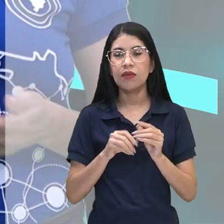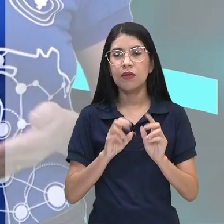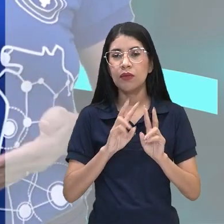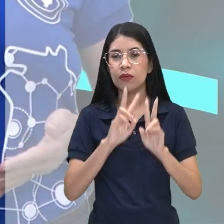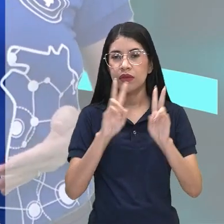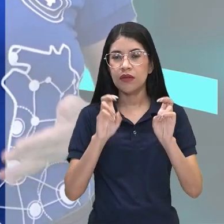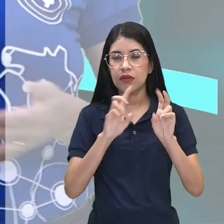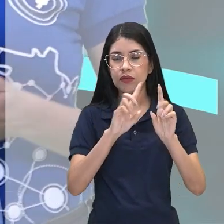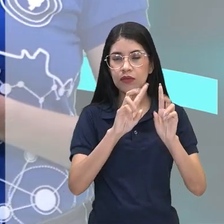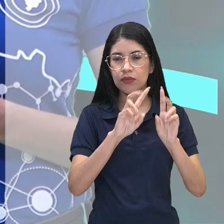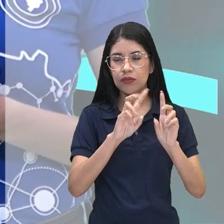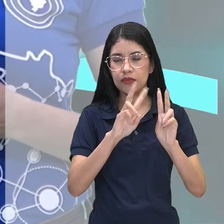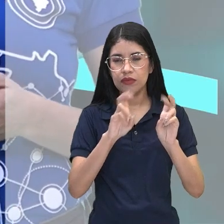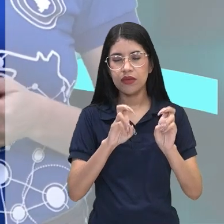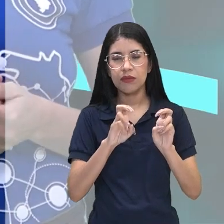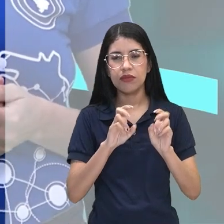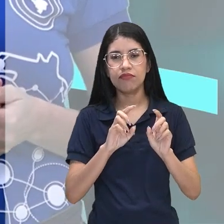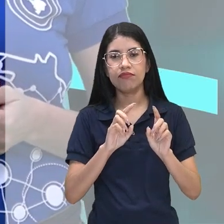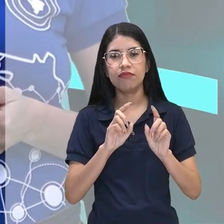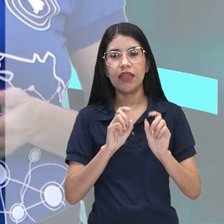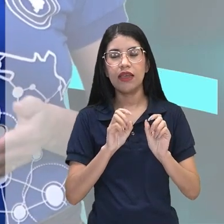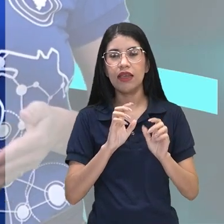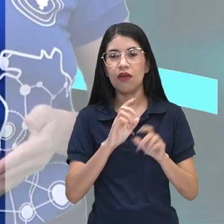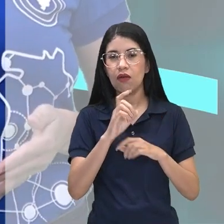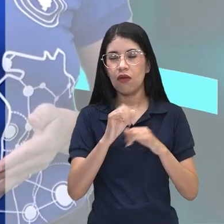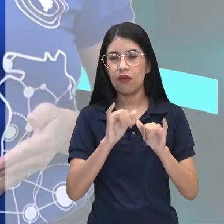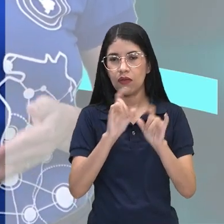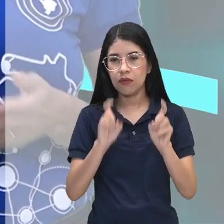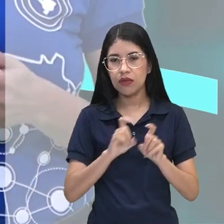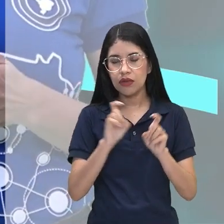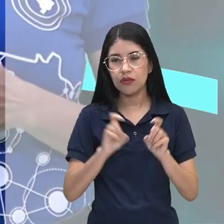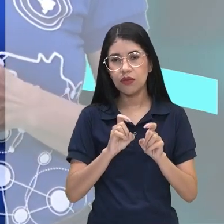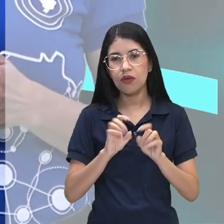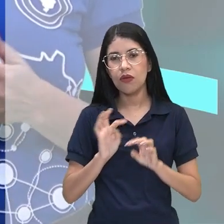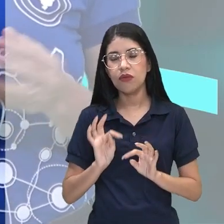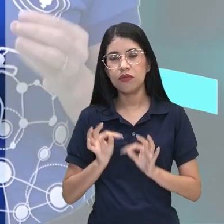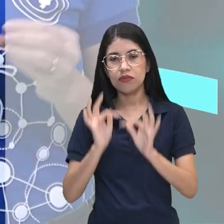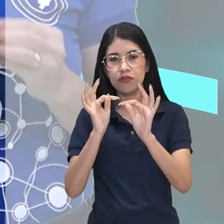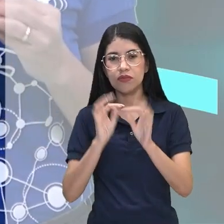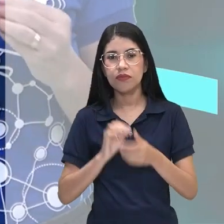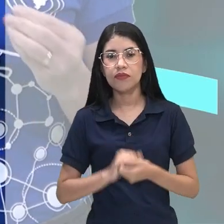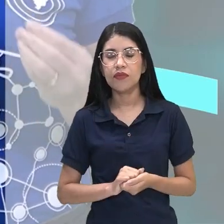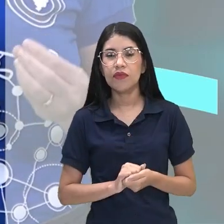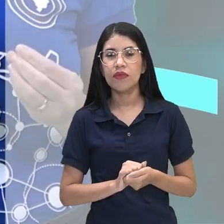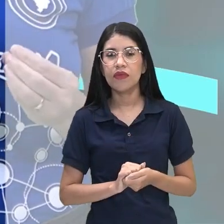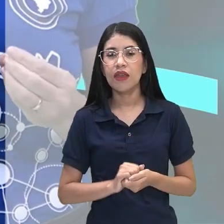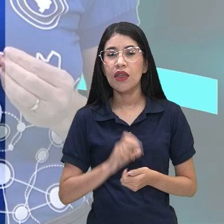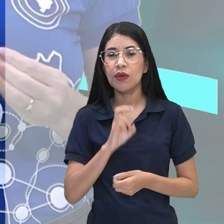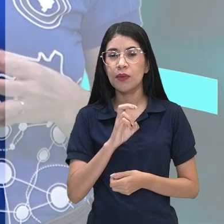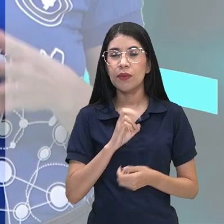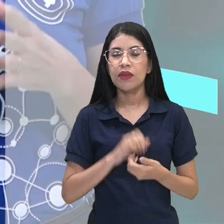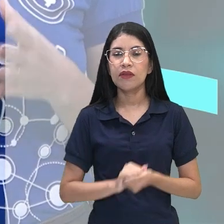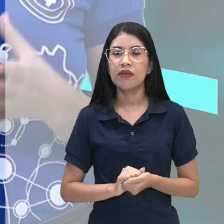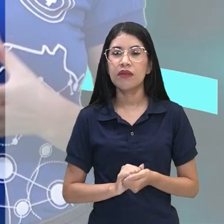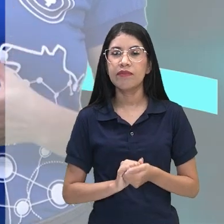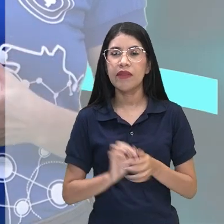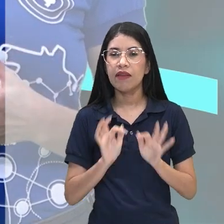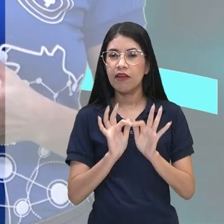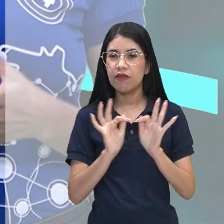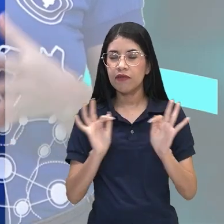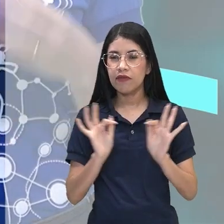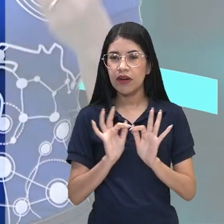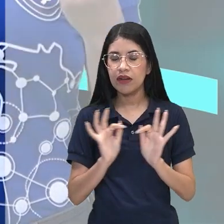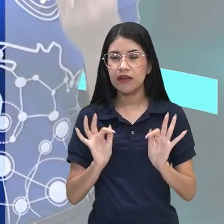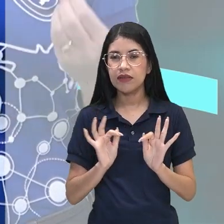tecnologia. O que mais que nós temos como estratégia de leitura? Topic sentence, né? É o tópico frasal.